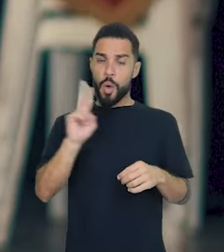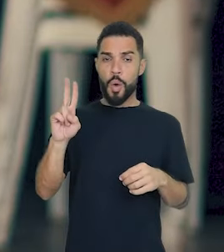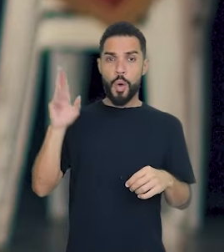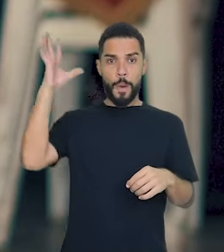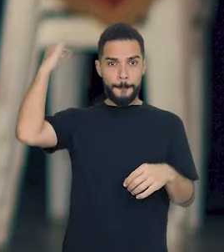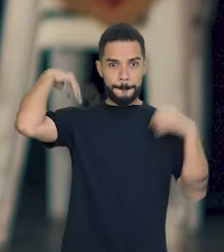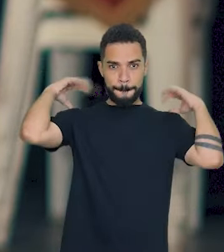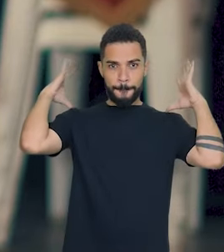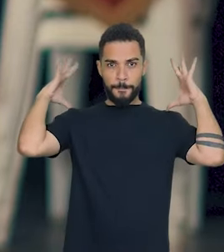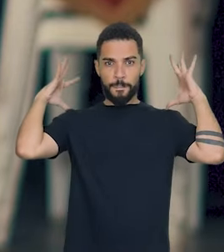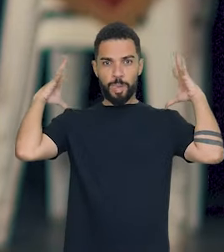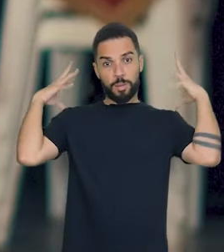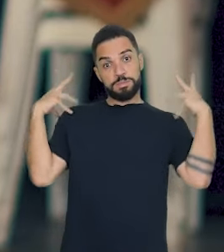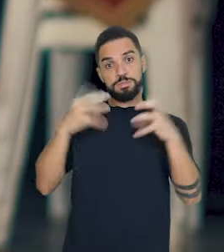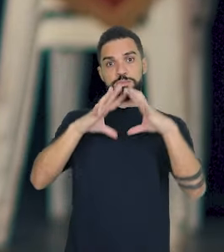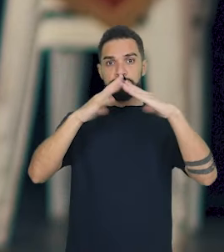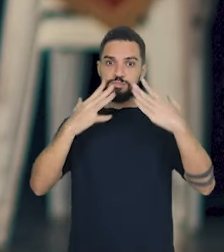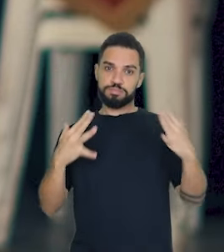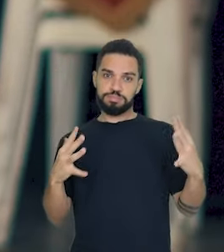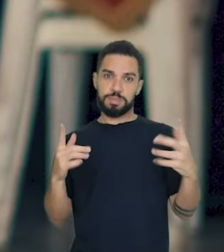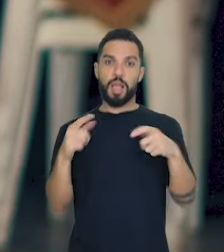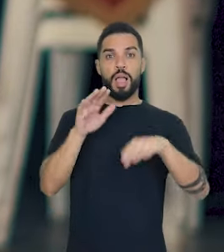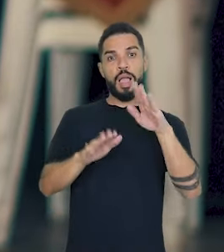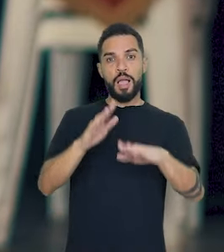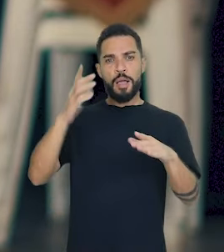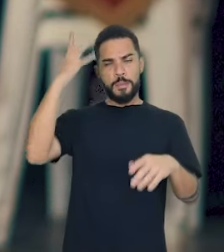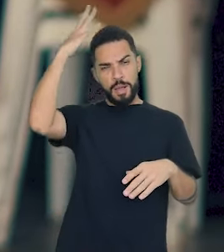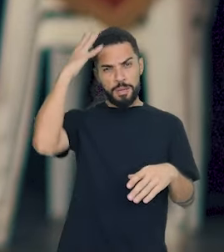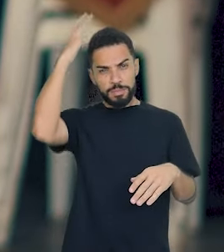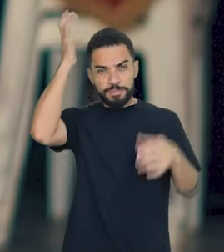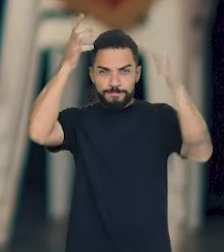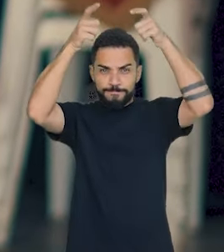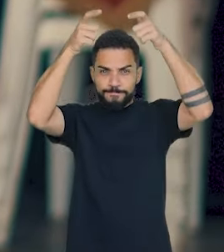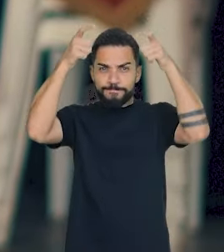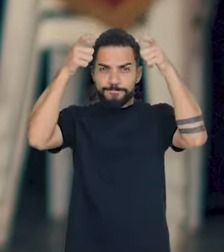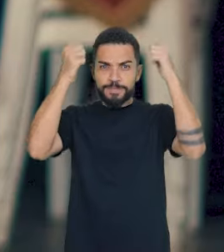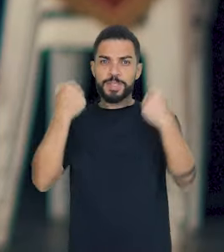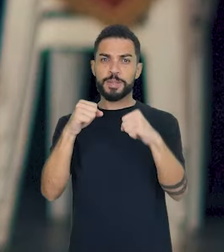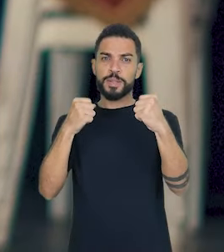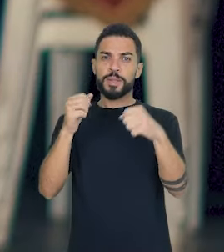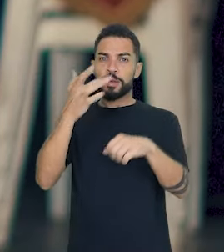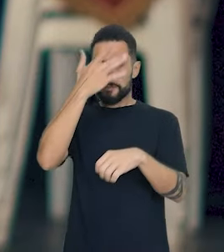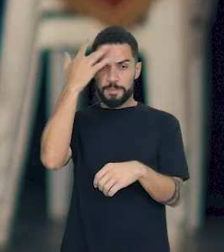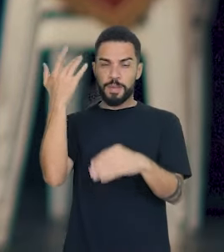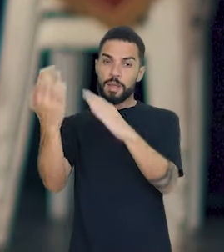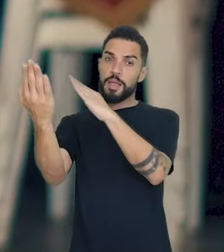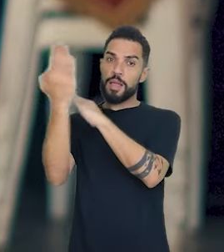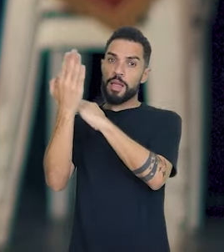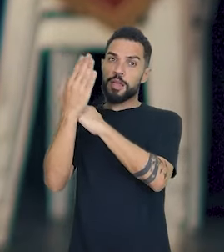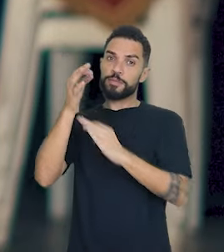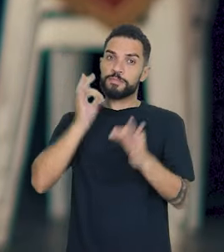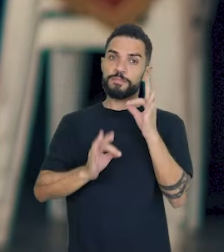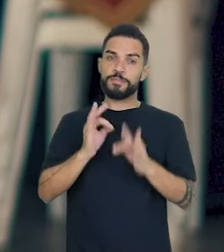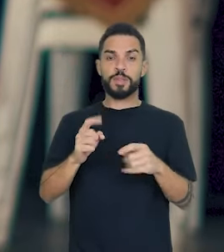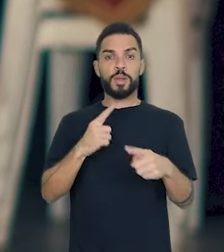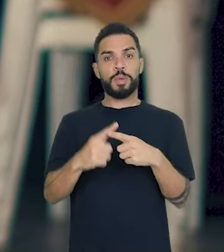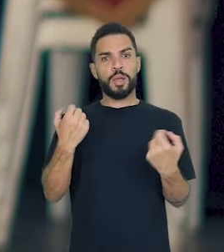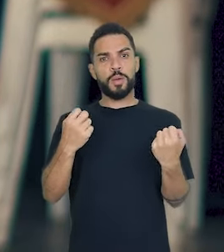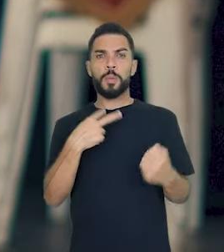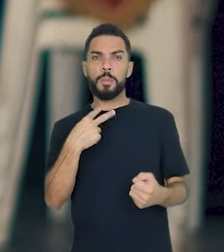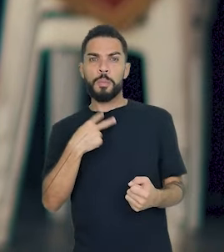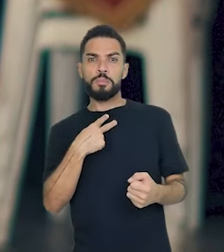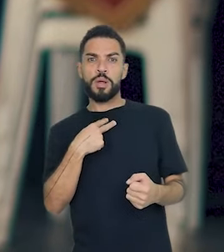fantasia minha, às vezes meu chapéu enrosca, aí eu preciso de alguém que eu mesmo não posso